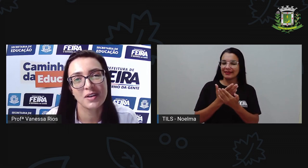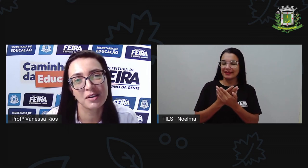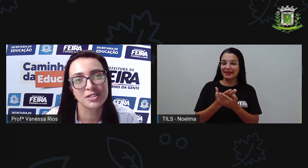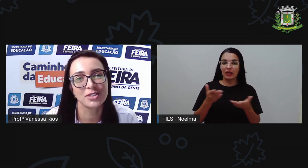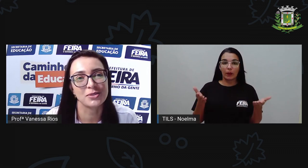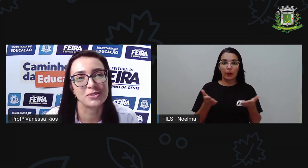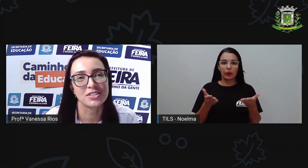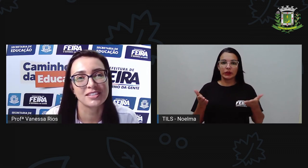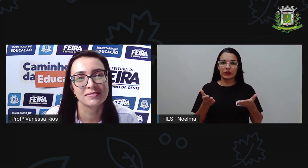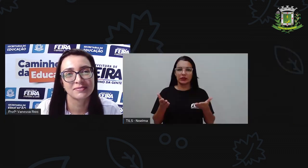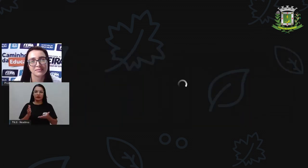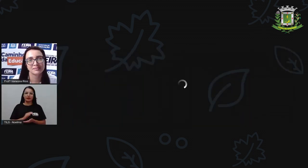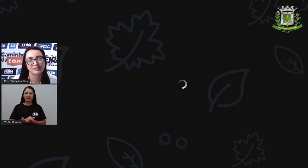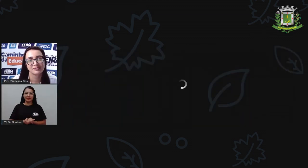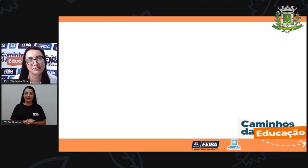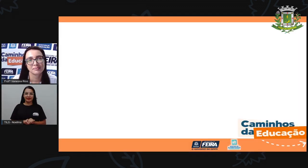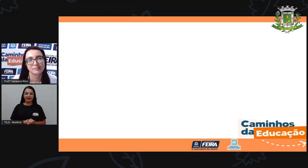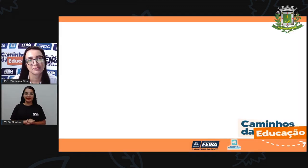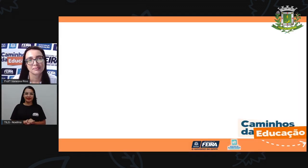videoaula de hoje.